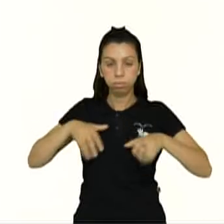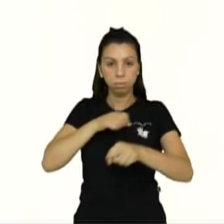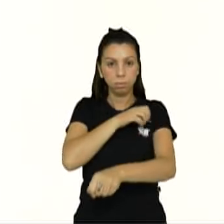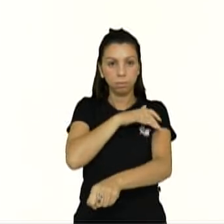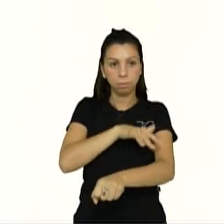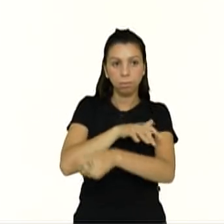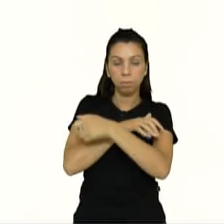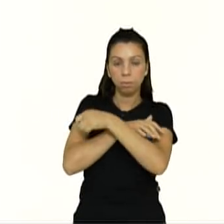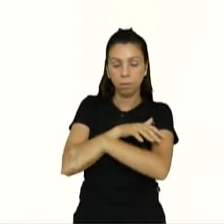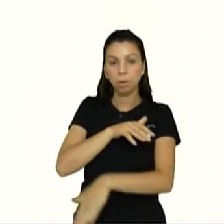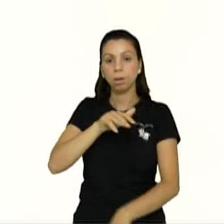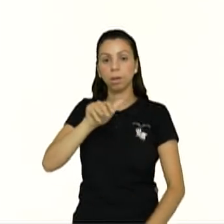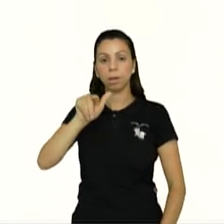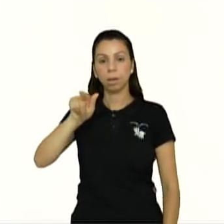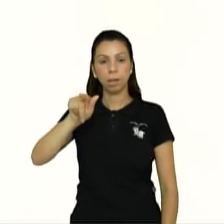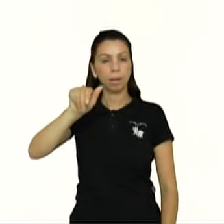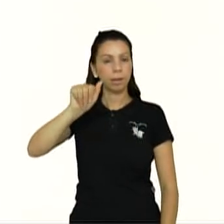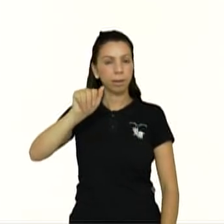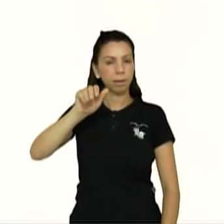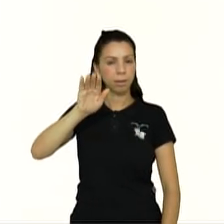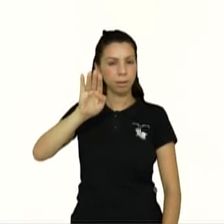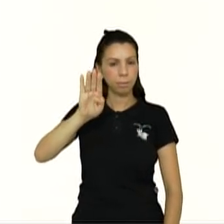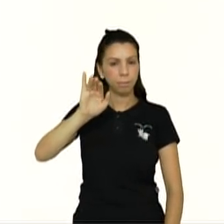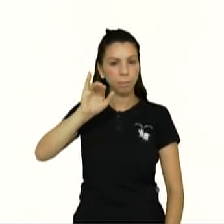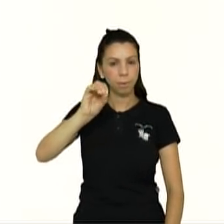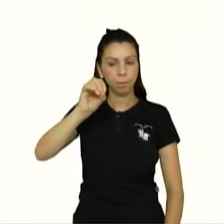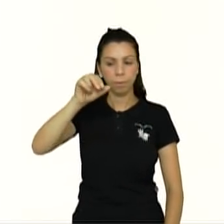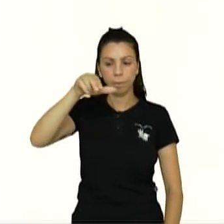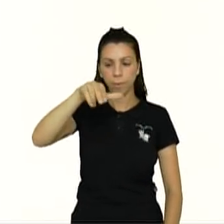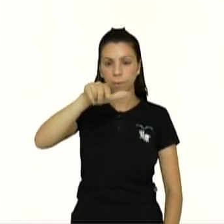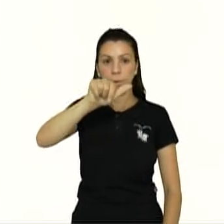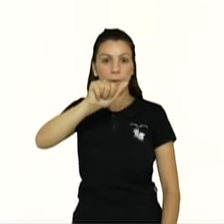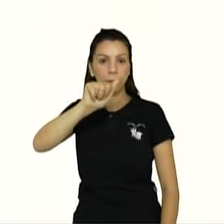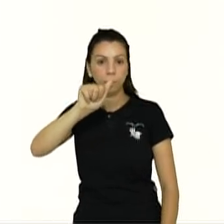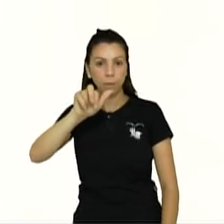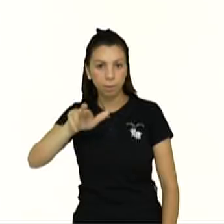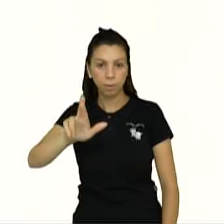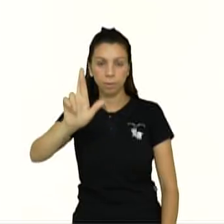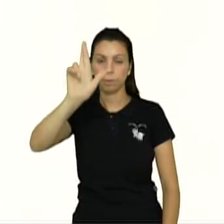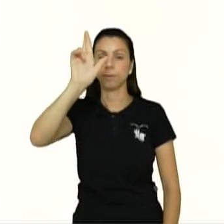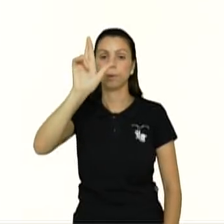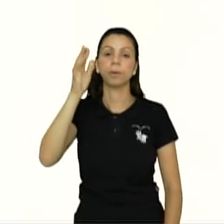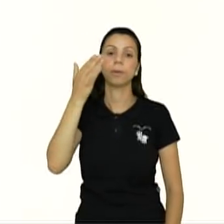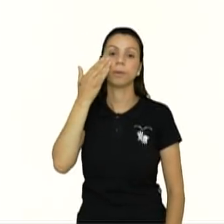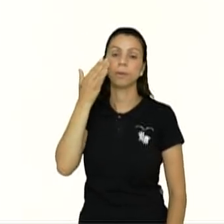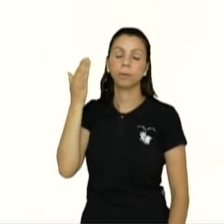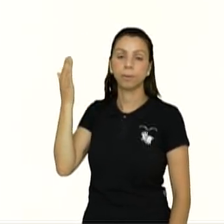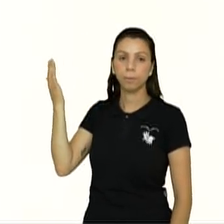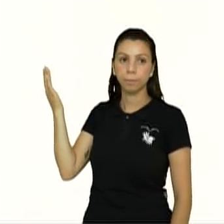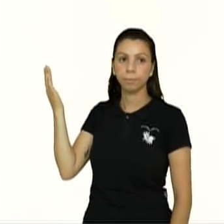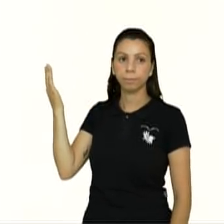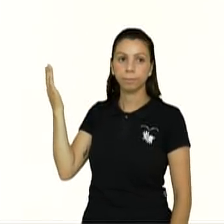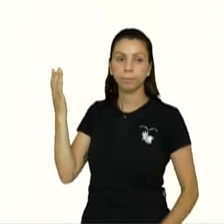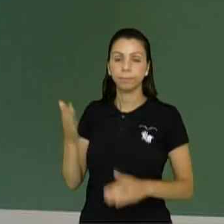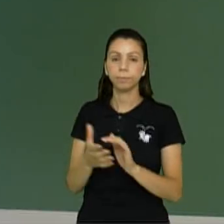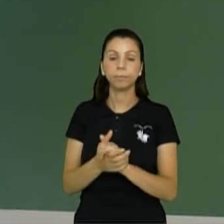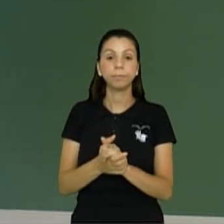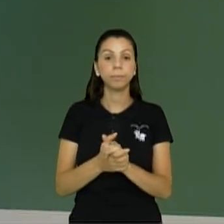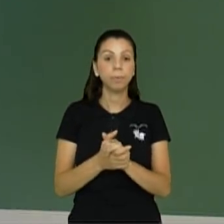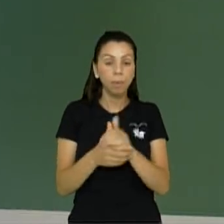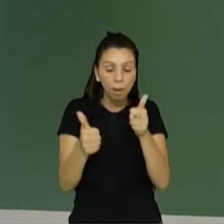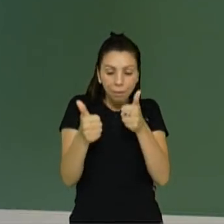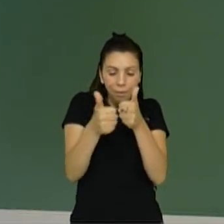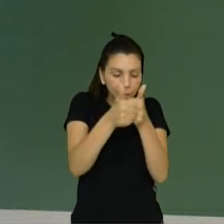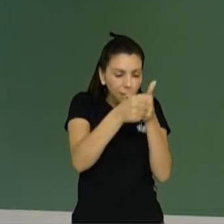tipo ganglionar. A gente já falou disso lá em moluscos, mas aqui em artrópodes, esses gânglios, eles se unem